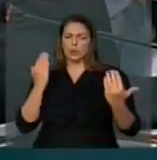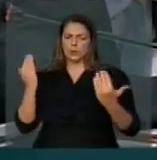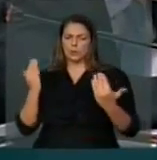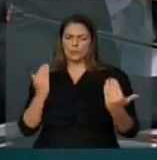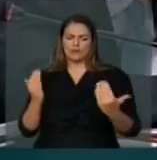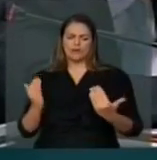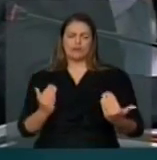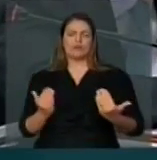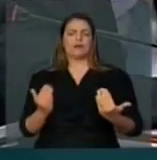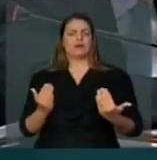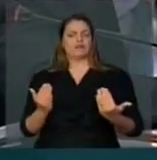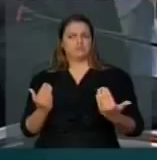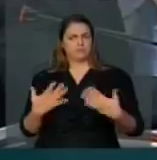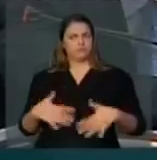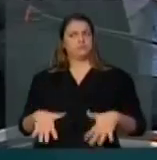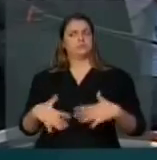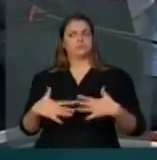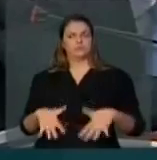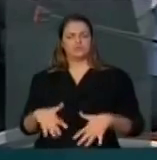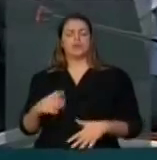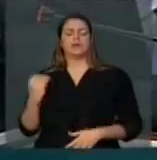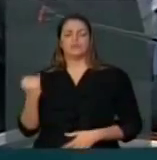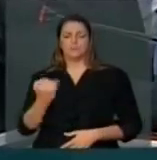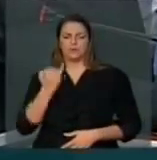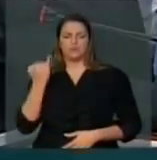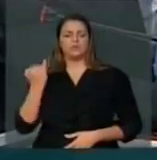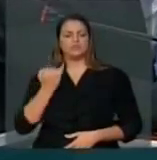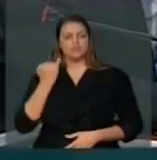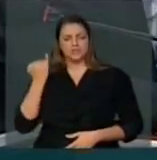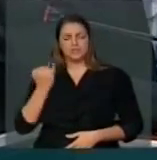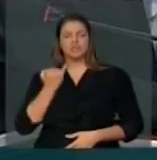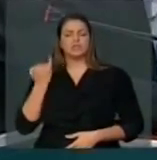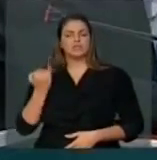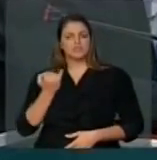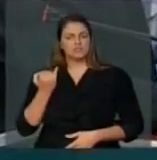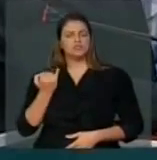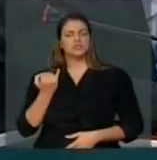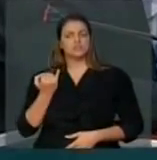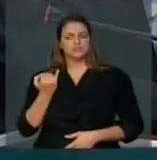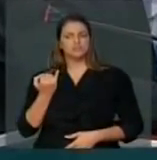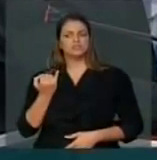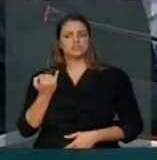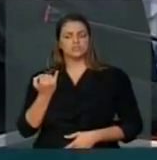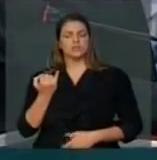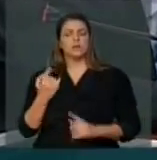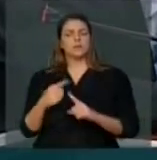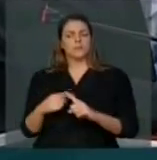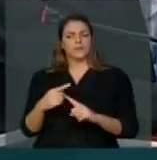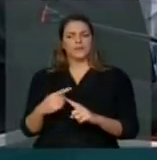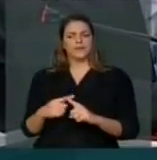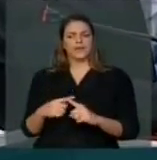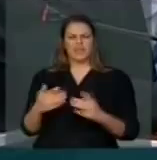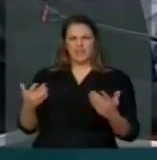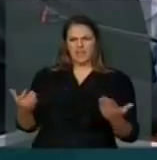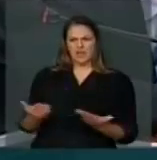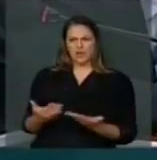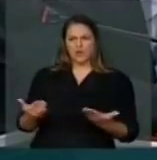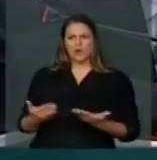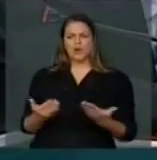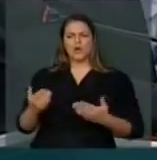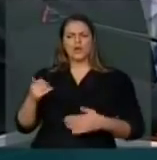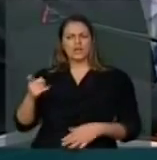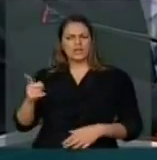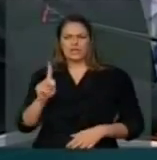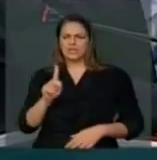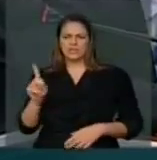muito importante, como se tentou passar uma ideia de que agora o banco está deixando de financiar o desenvolvimento